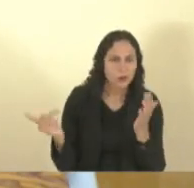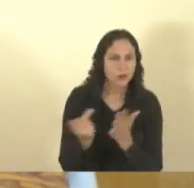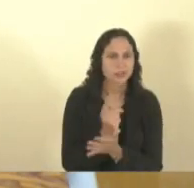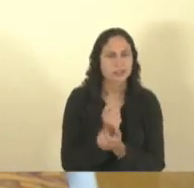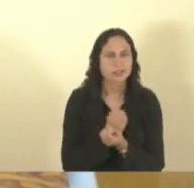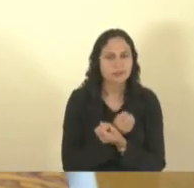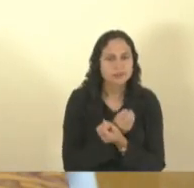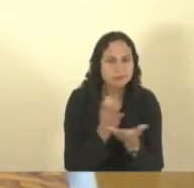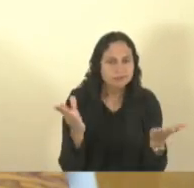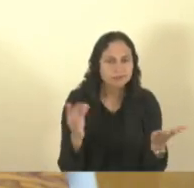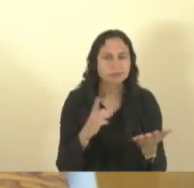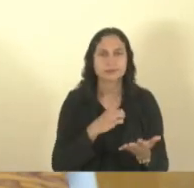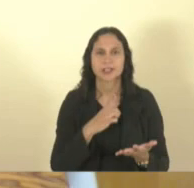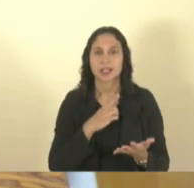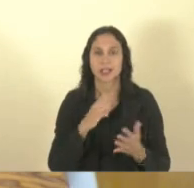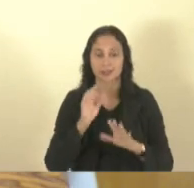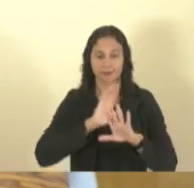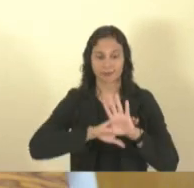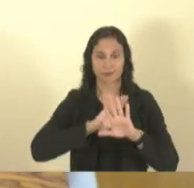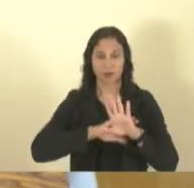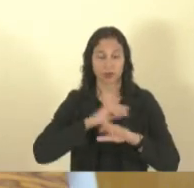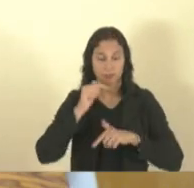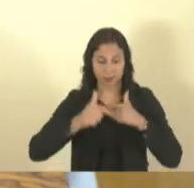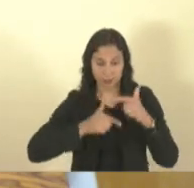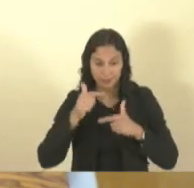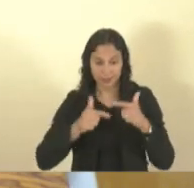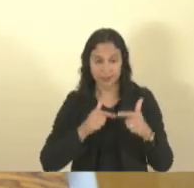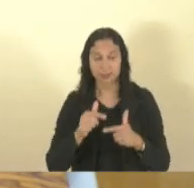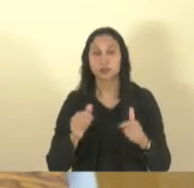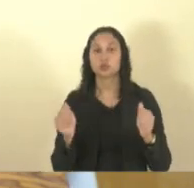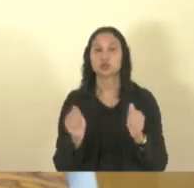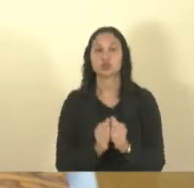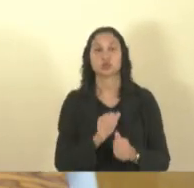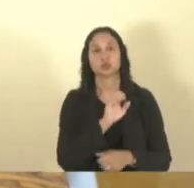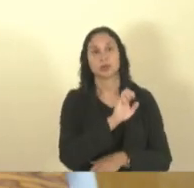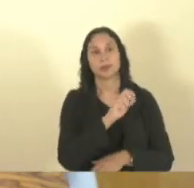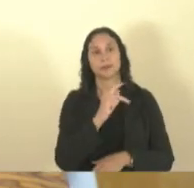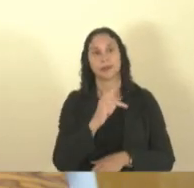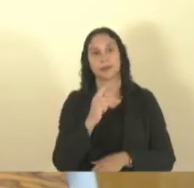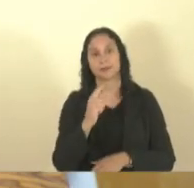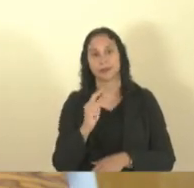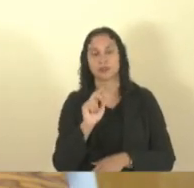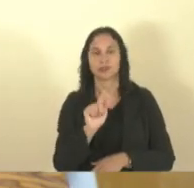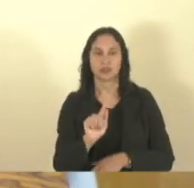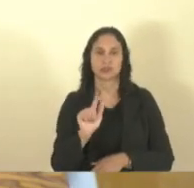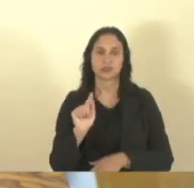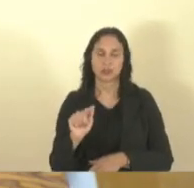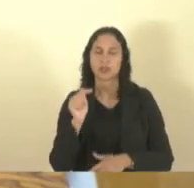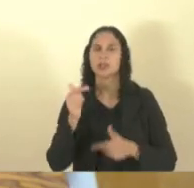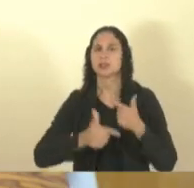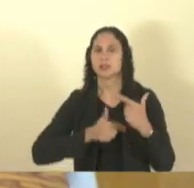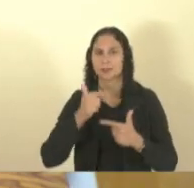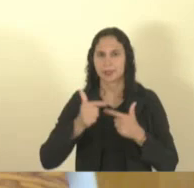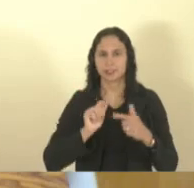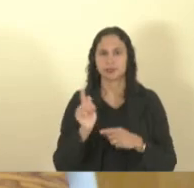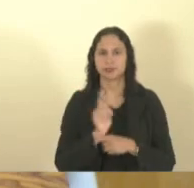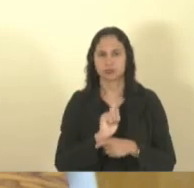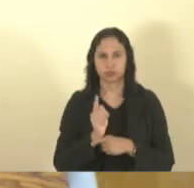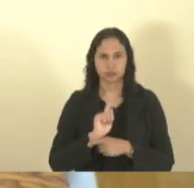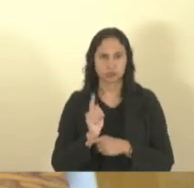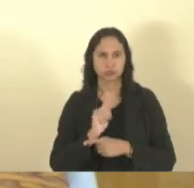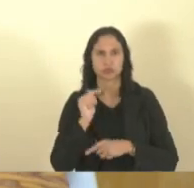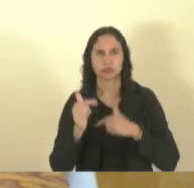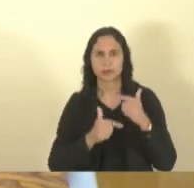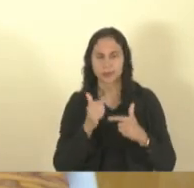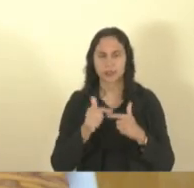disponíveis. Estão trabalhando, como os APPGGs, na formulação de políticas públicas das áreas finalísticas. Pablo citou na segurança